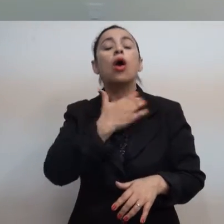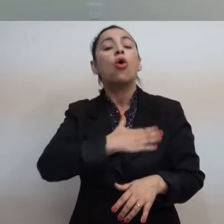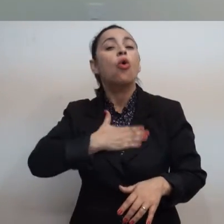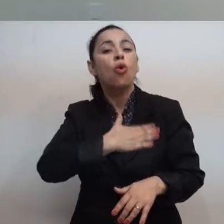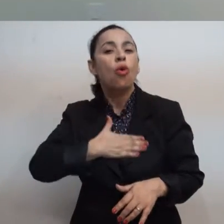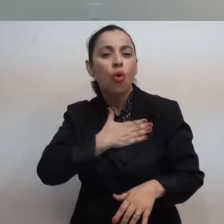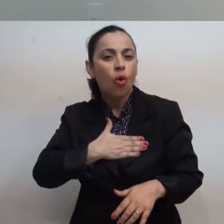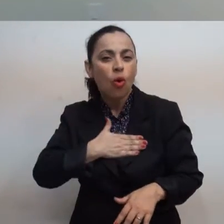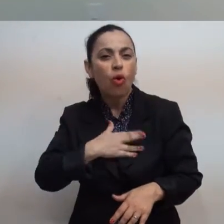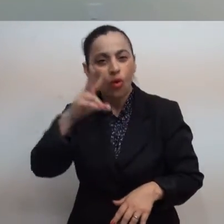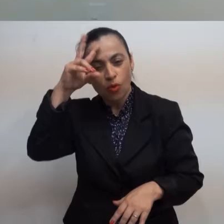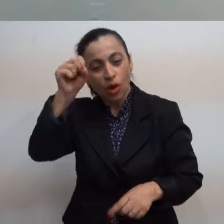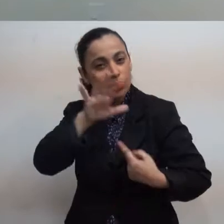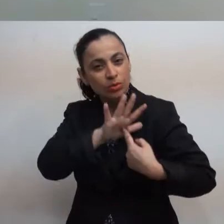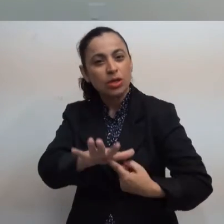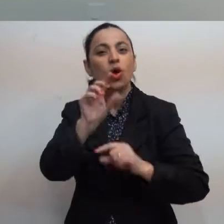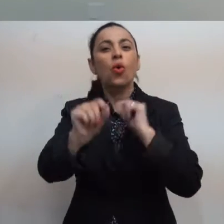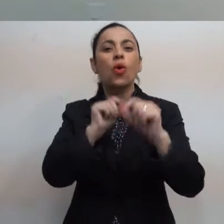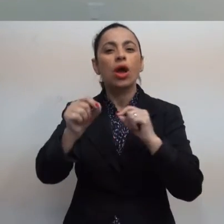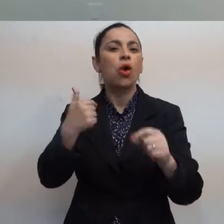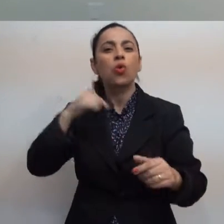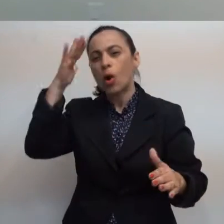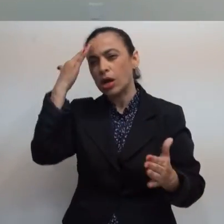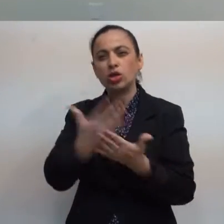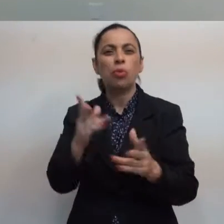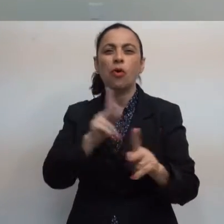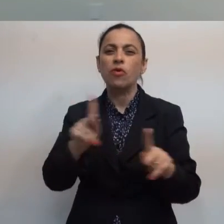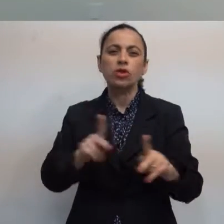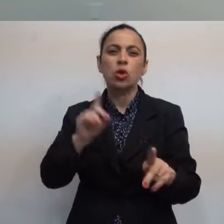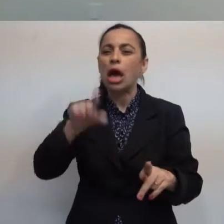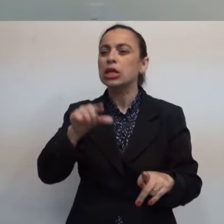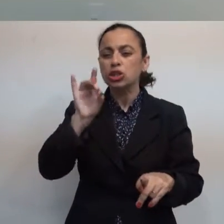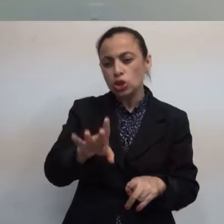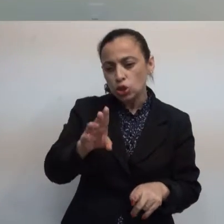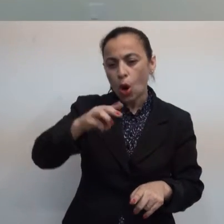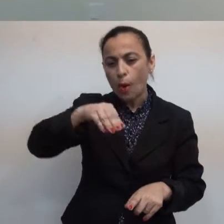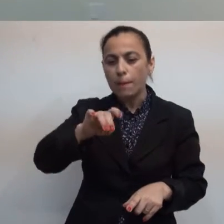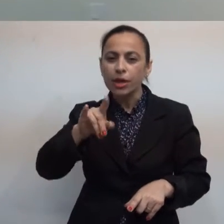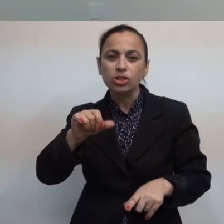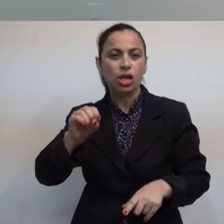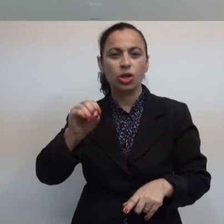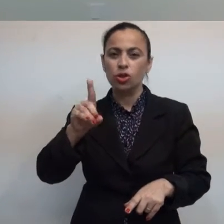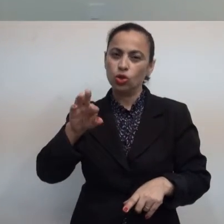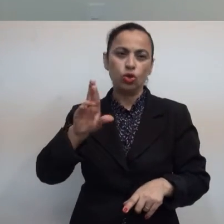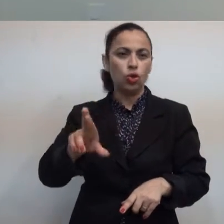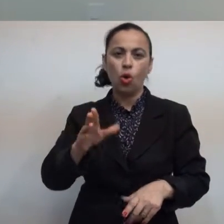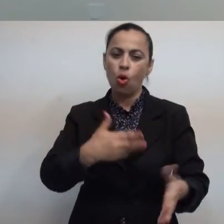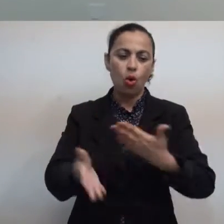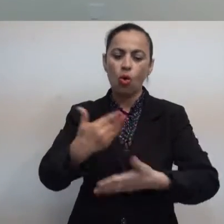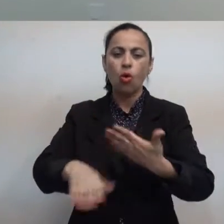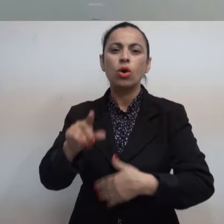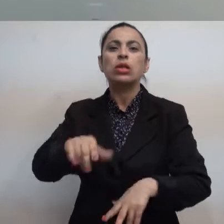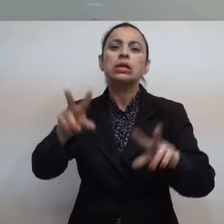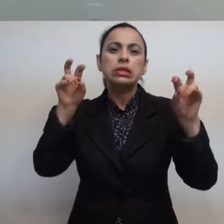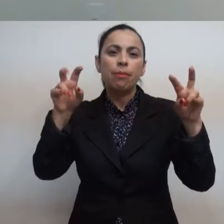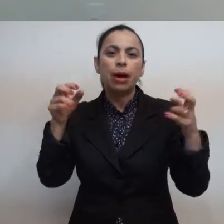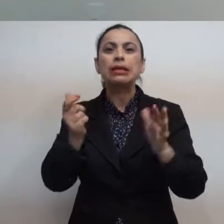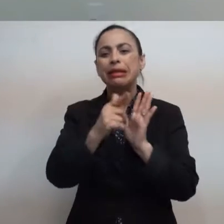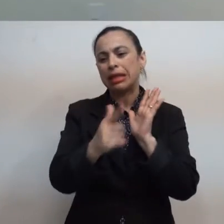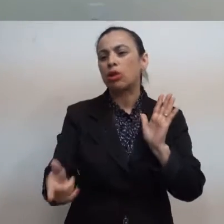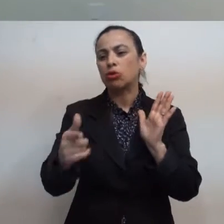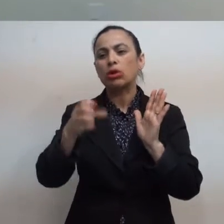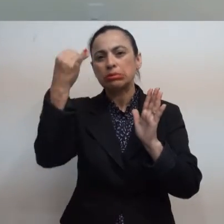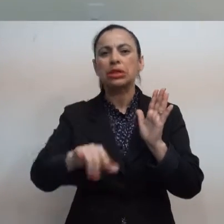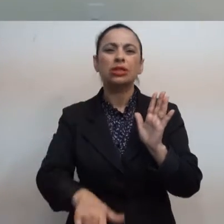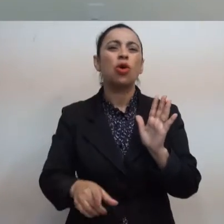XXI, eu gosto muito de expressar que eu não acredito que o professor é só o mediador, como toda a literatura